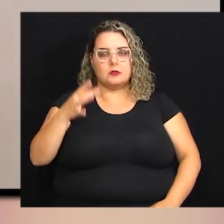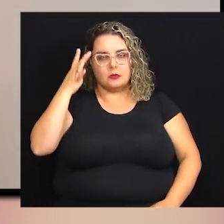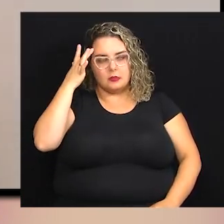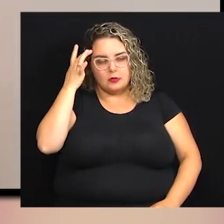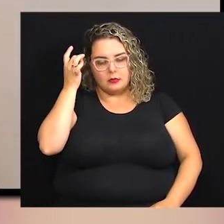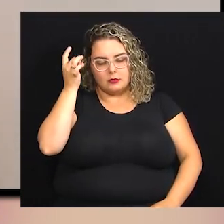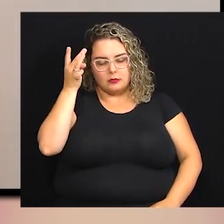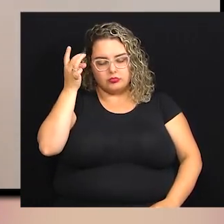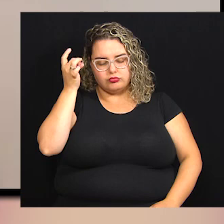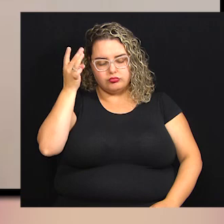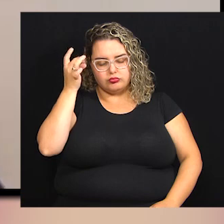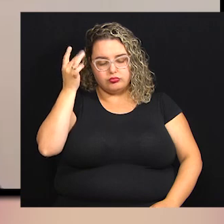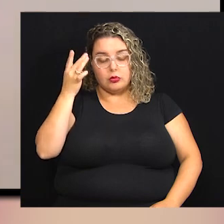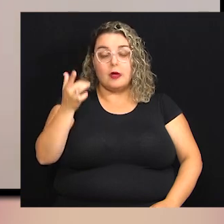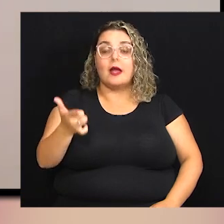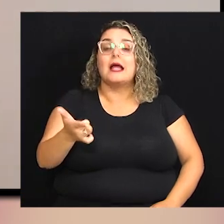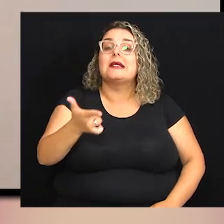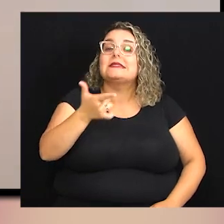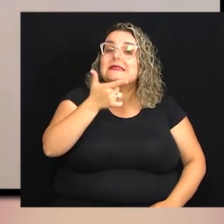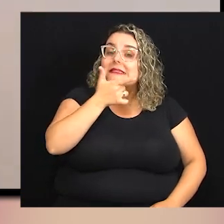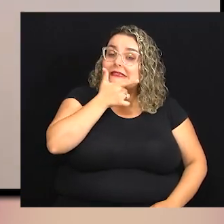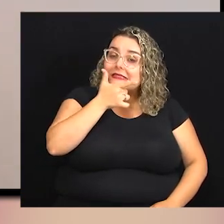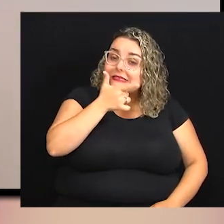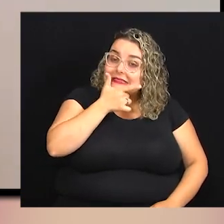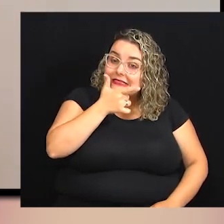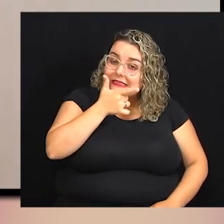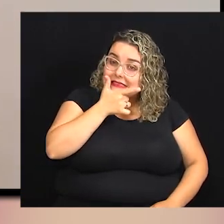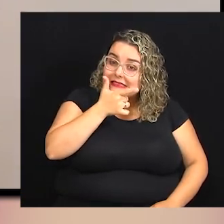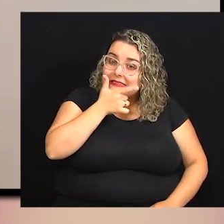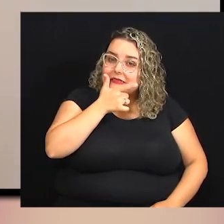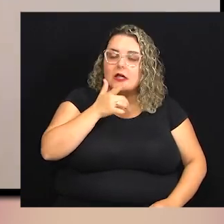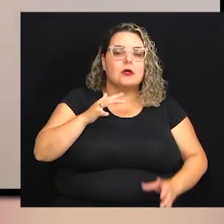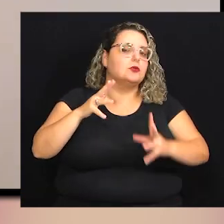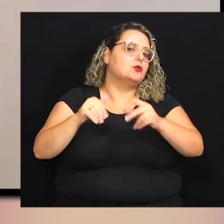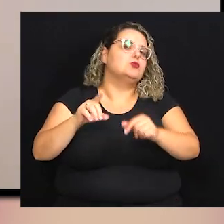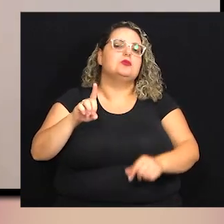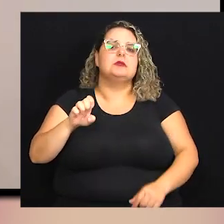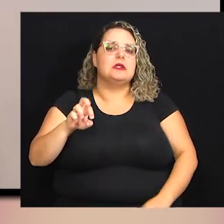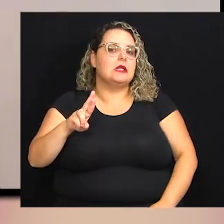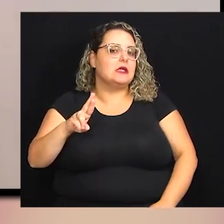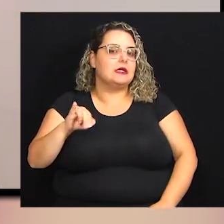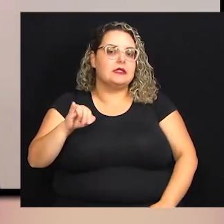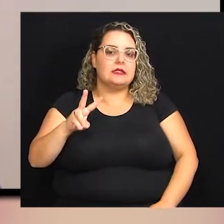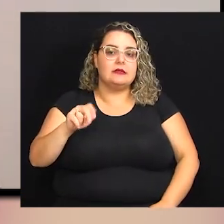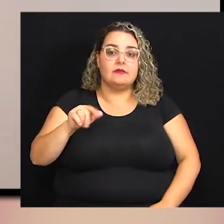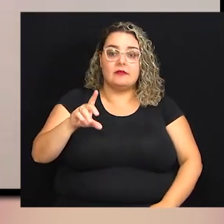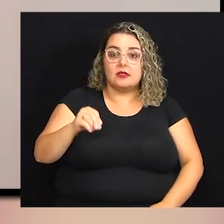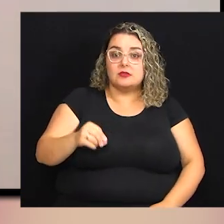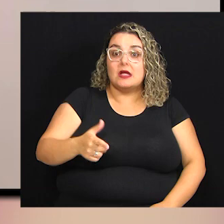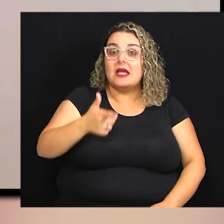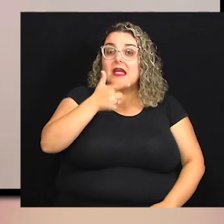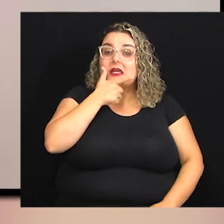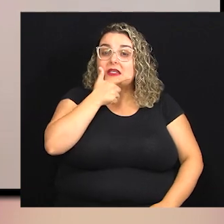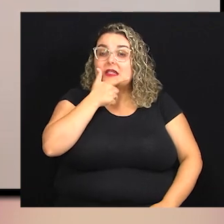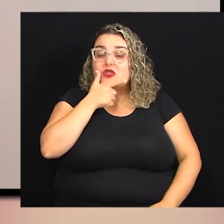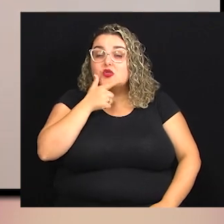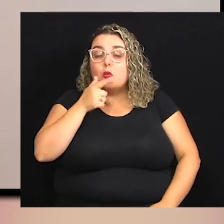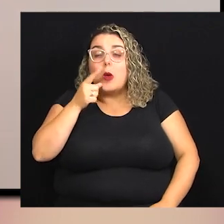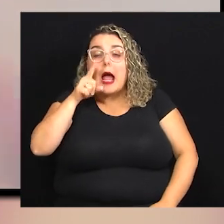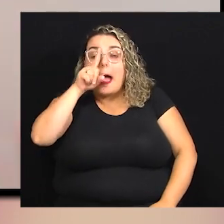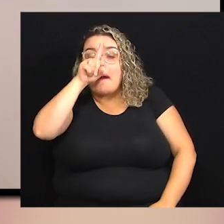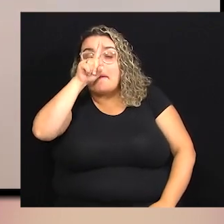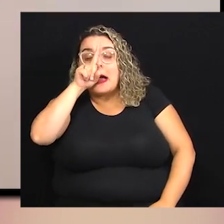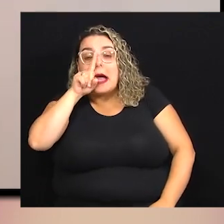de enxaqueca. Queijos, que também aí a gente pega os derivados, queijos muito amarelos, que